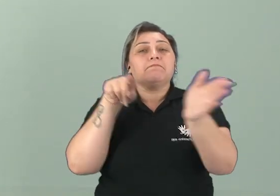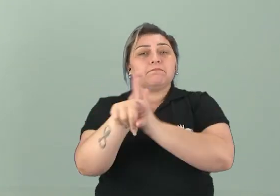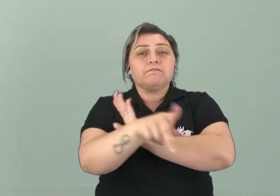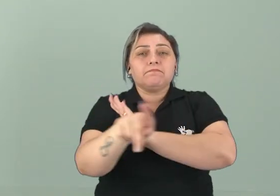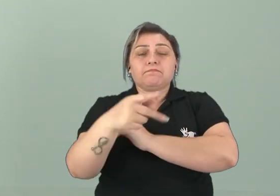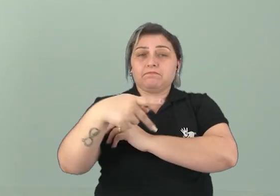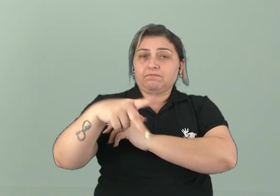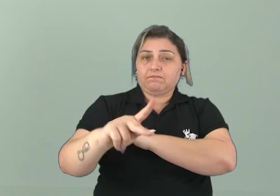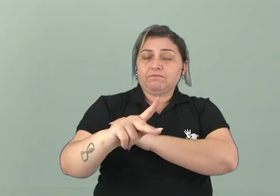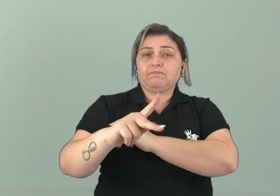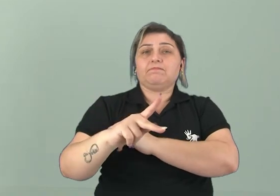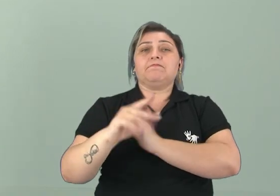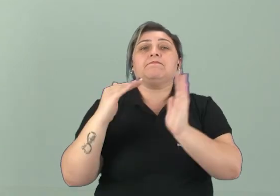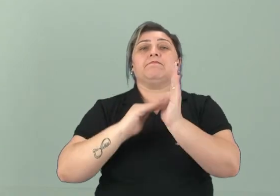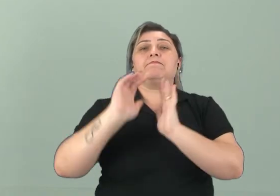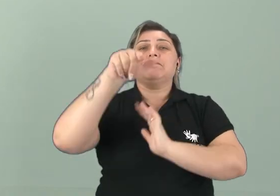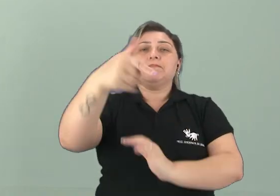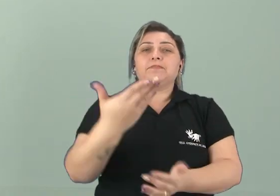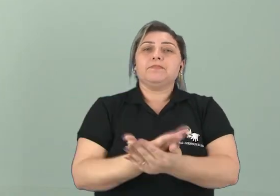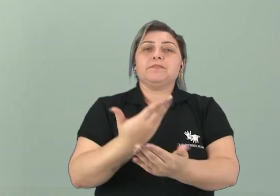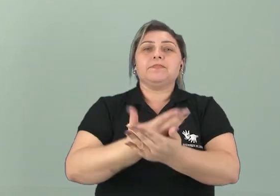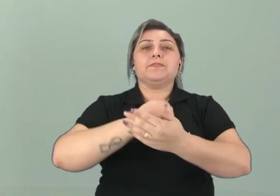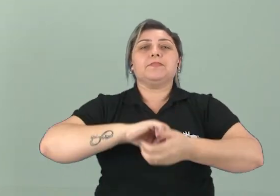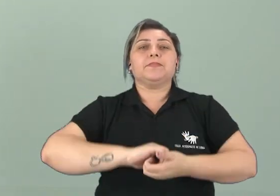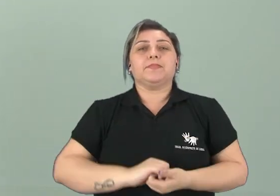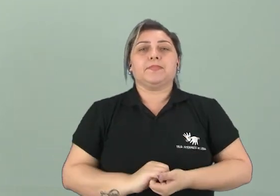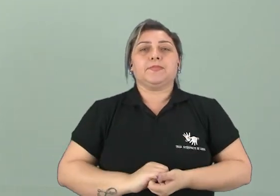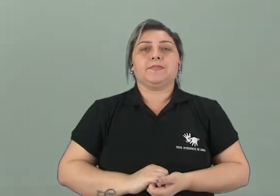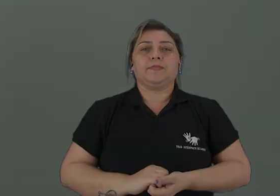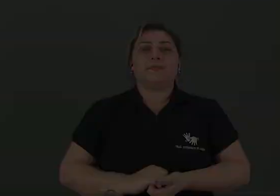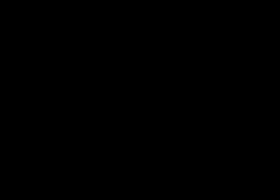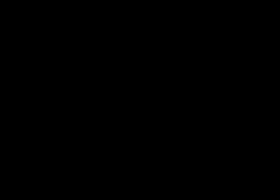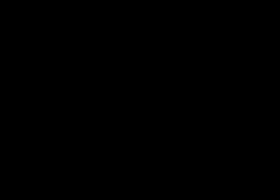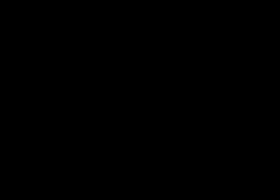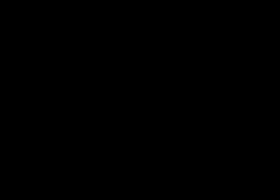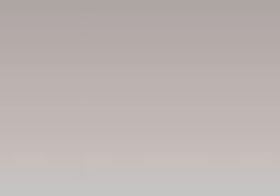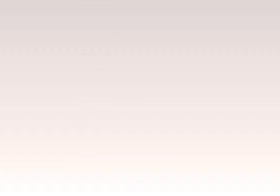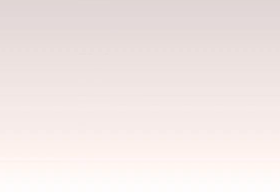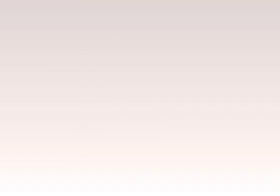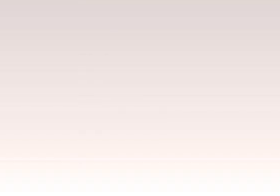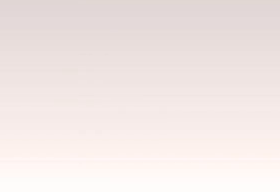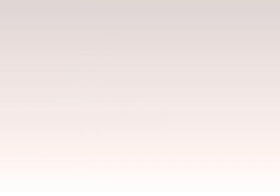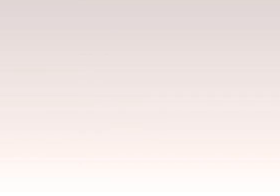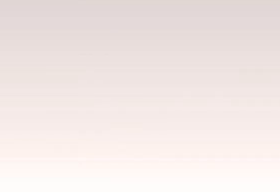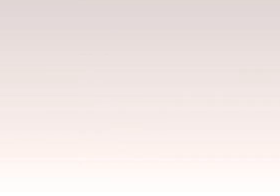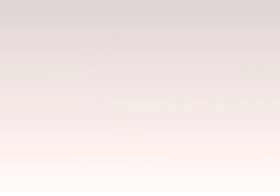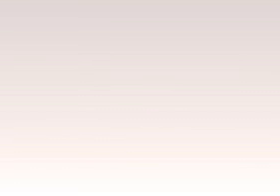professor de vocês e até a próxima aula.